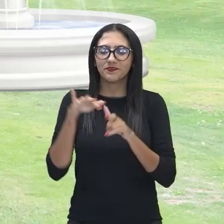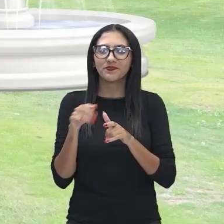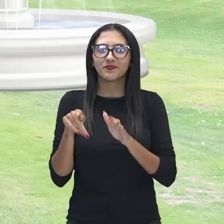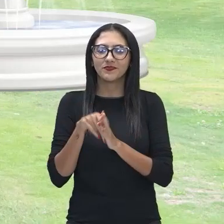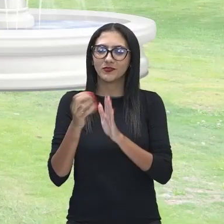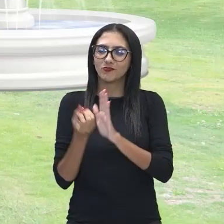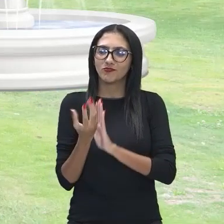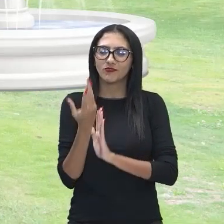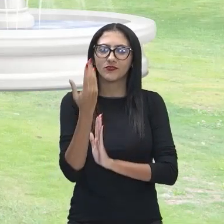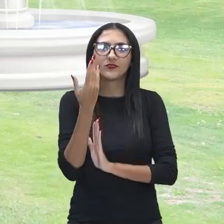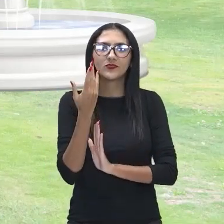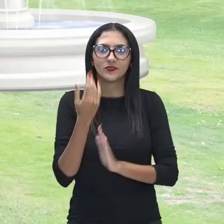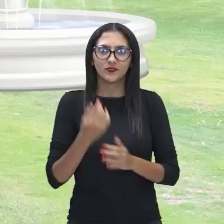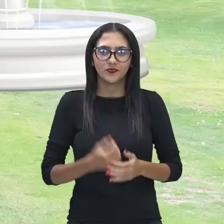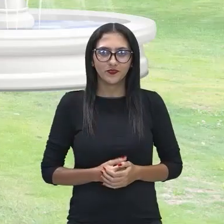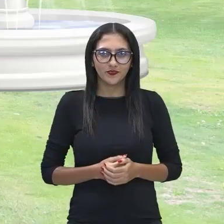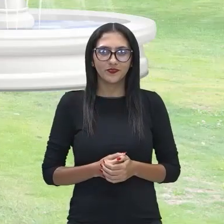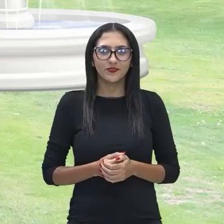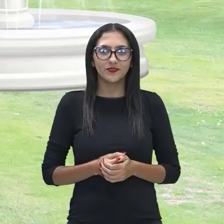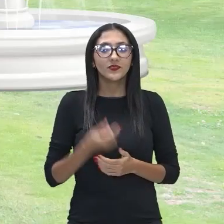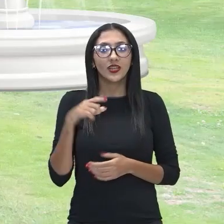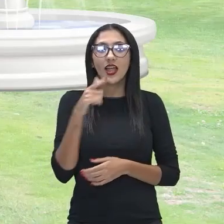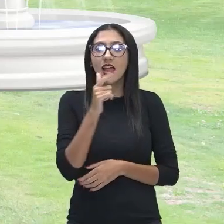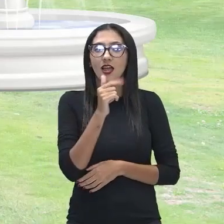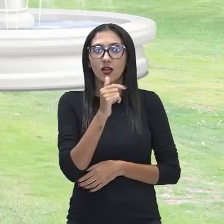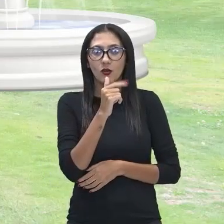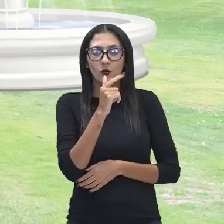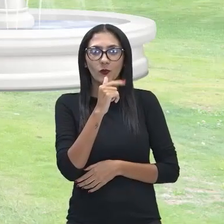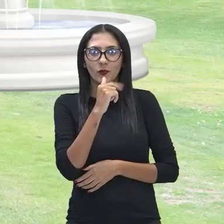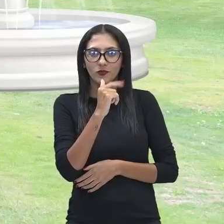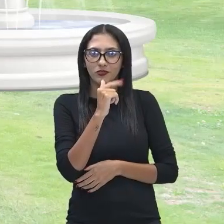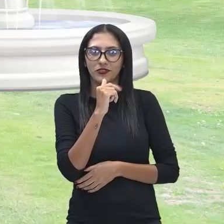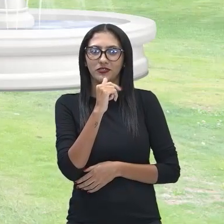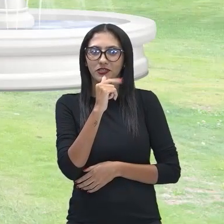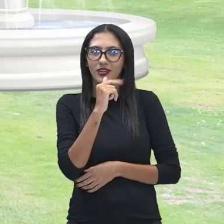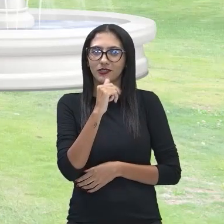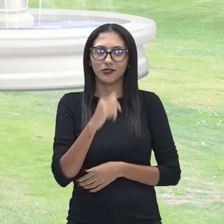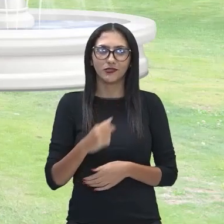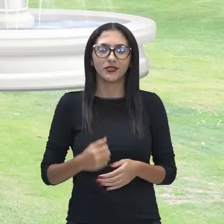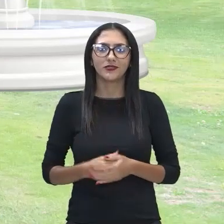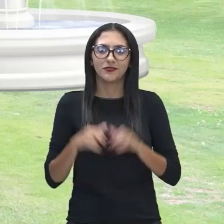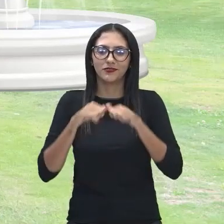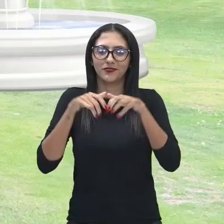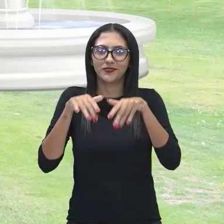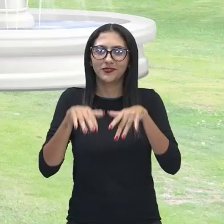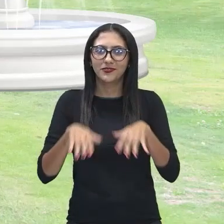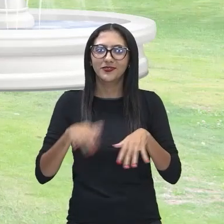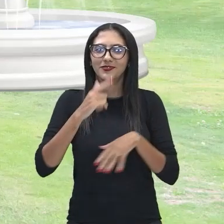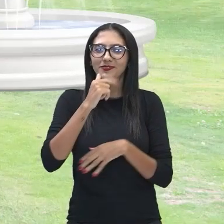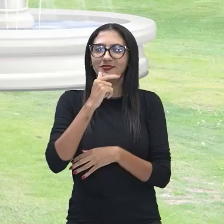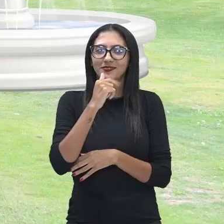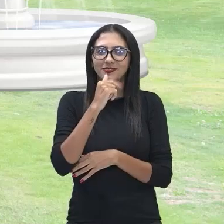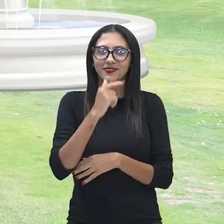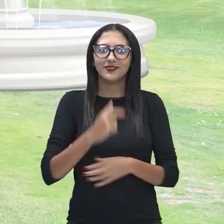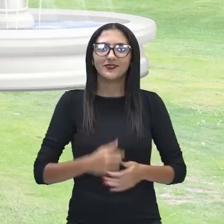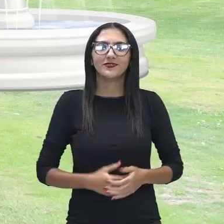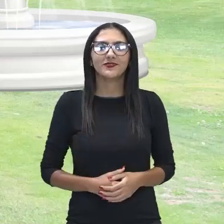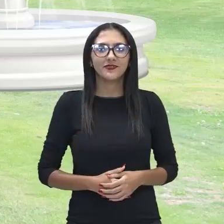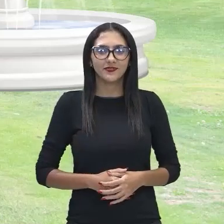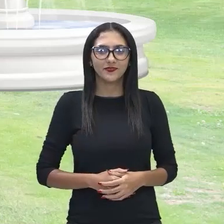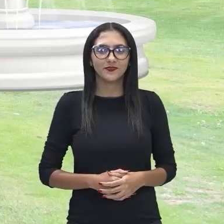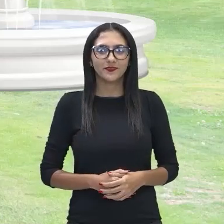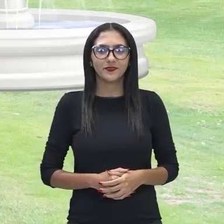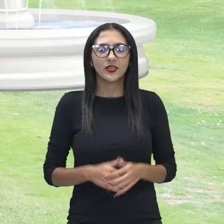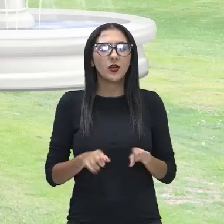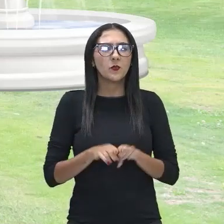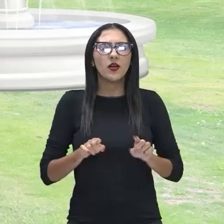a palavra, o objeto water, água, water, também é um exemplo de uncountable noun. Mas o